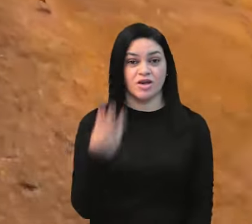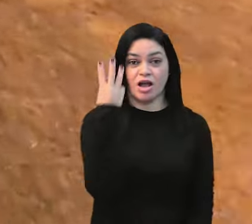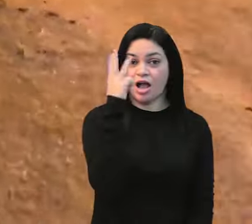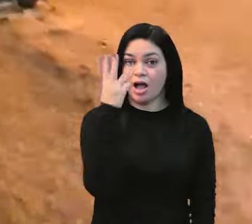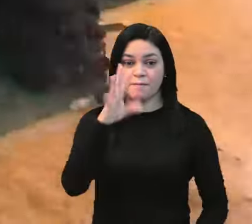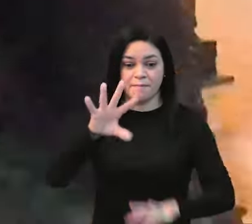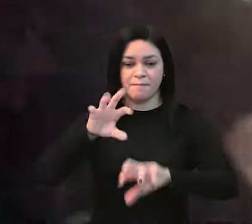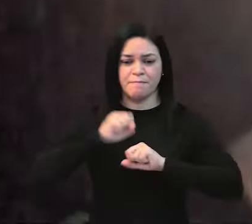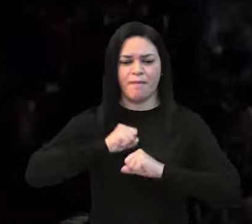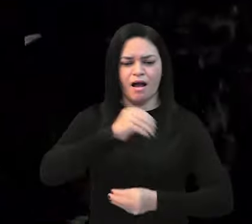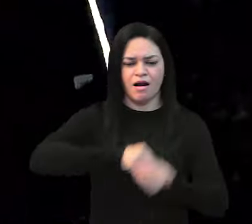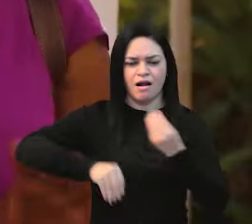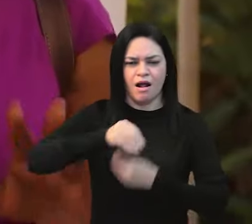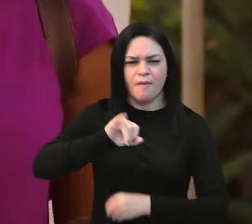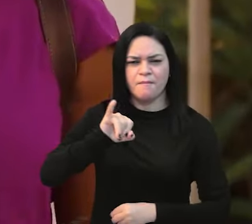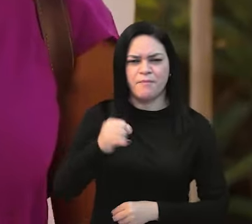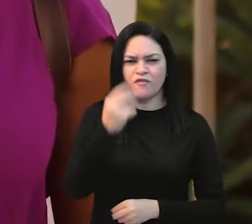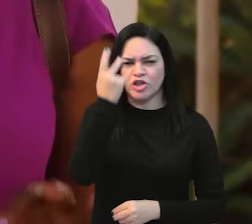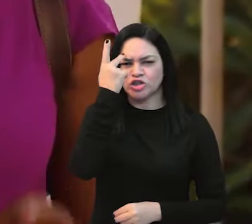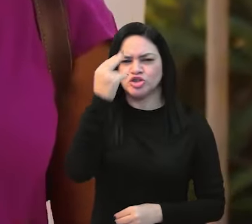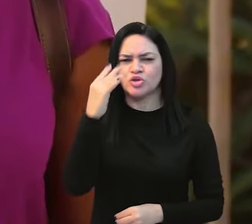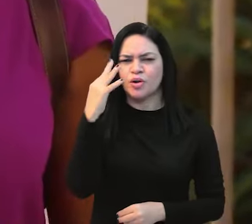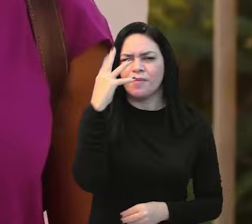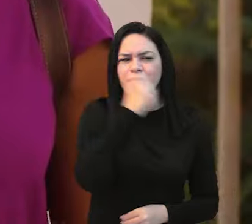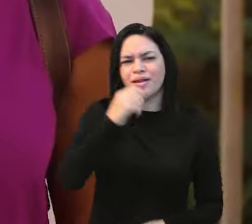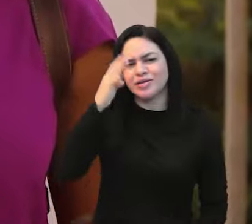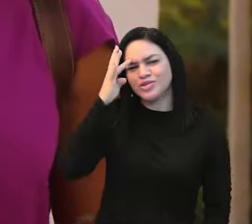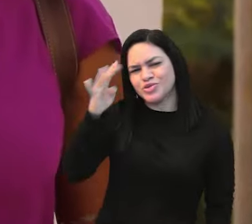Amaranhar é aproveitar histórias, belezas e